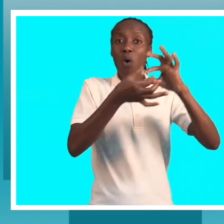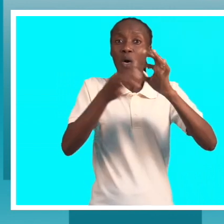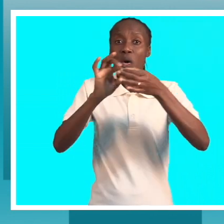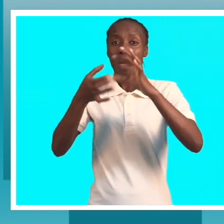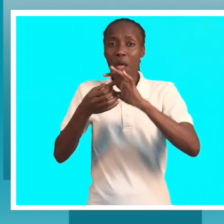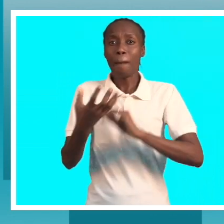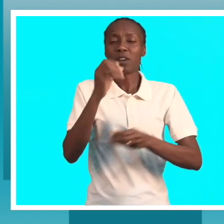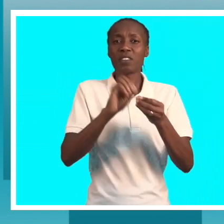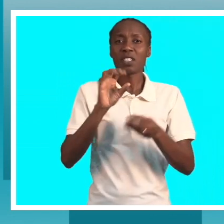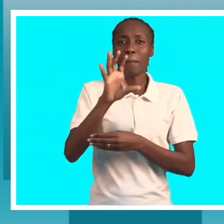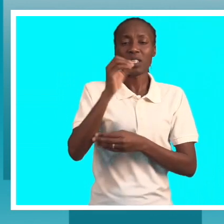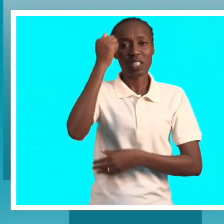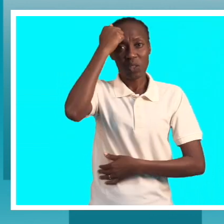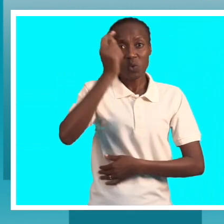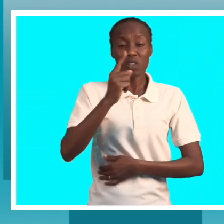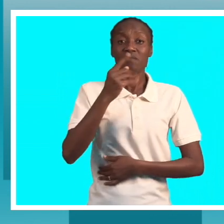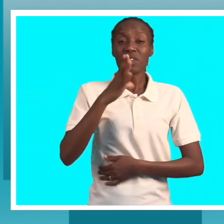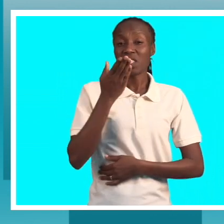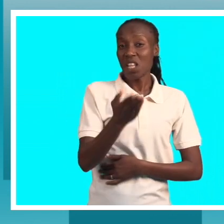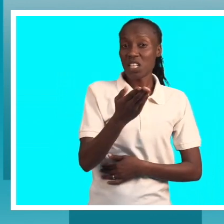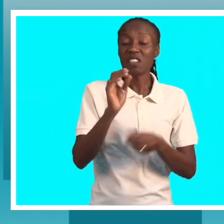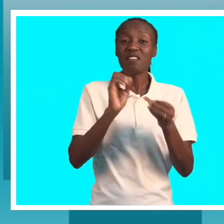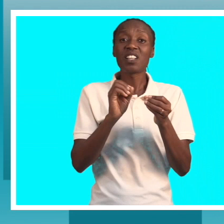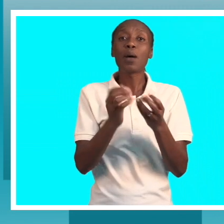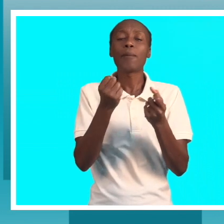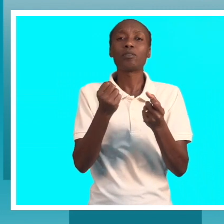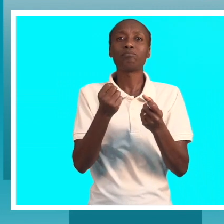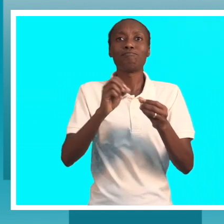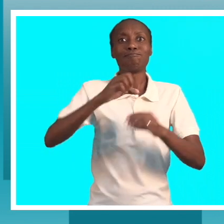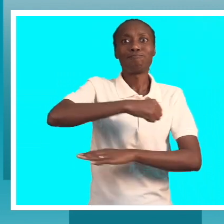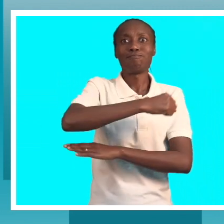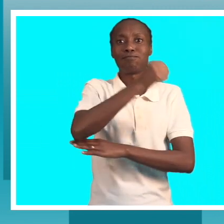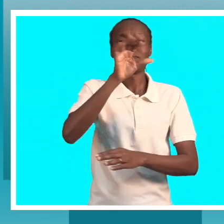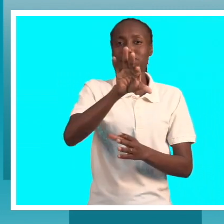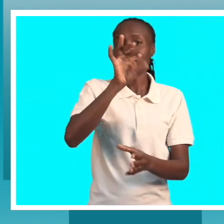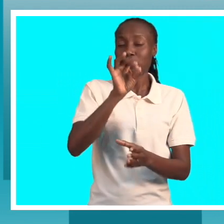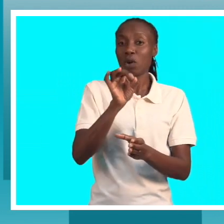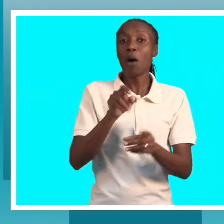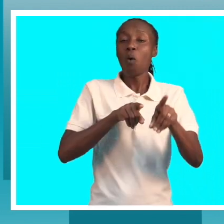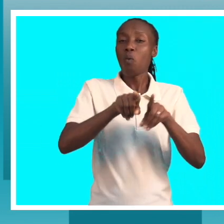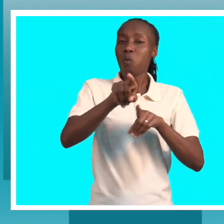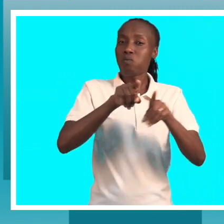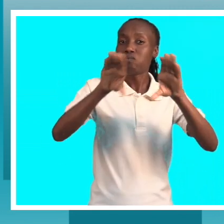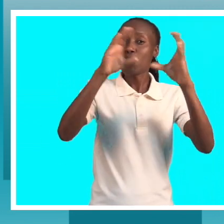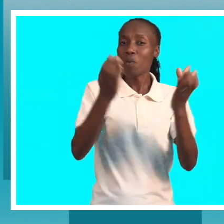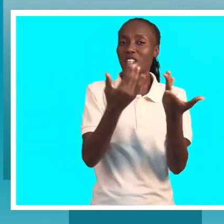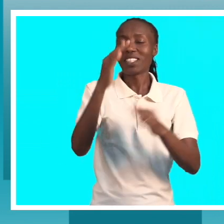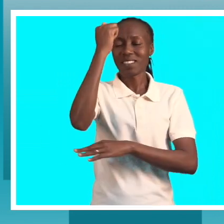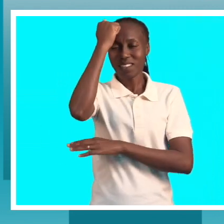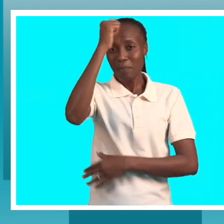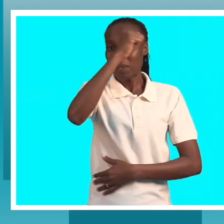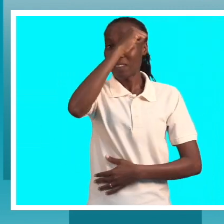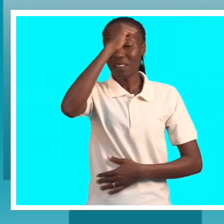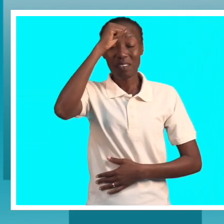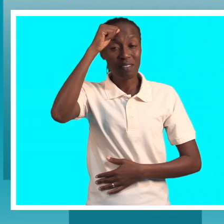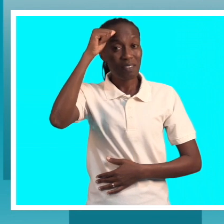qualificadas para um pré-olímpico, que vai se realizar em um país que ainda não se sabe, e nesse pré-olímpico é que se pode qualificar para o